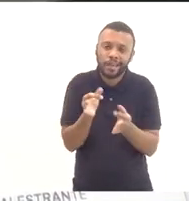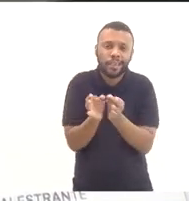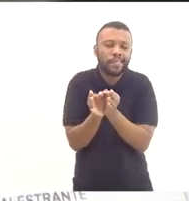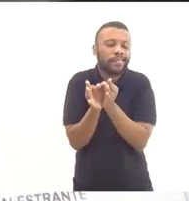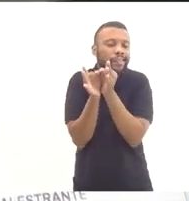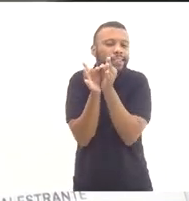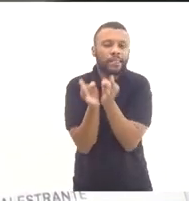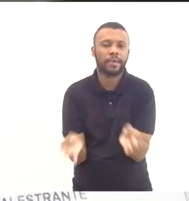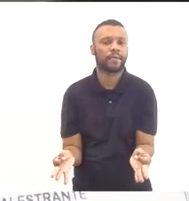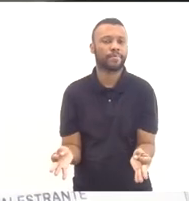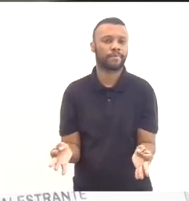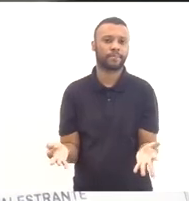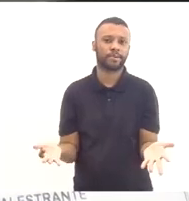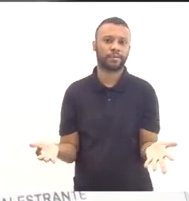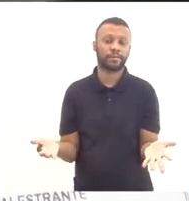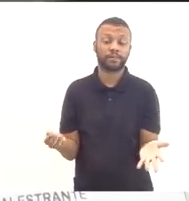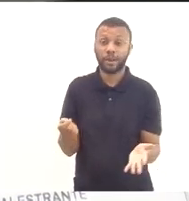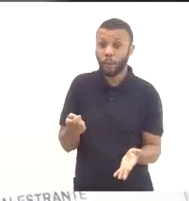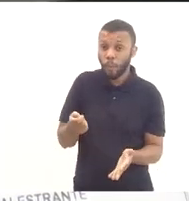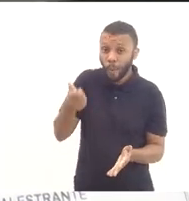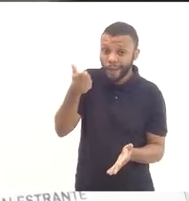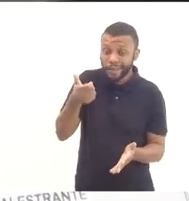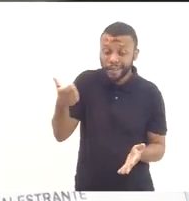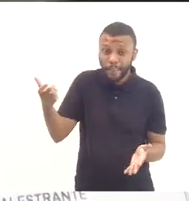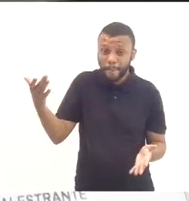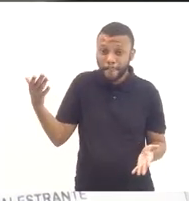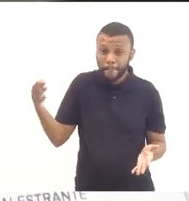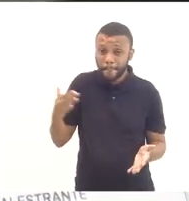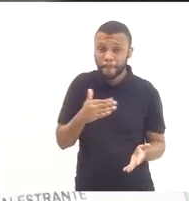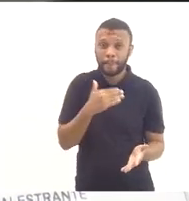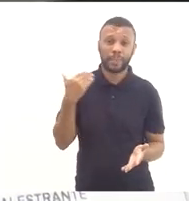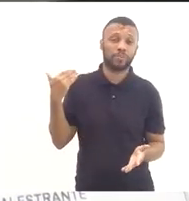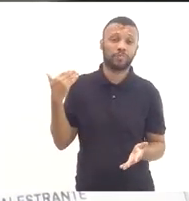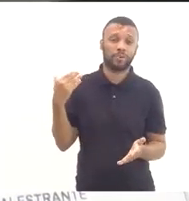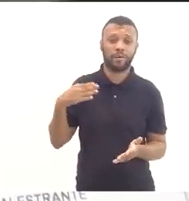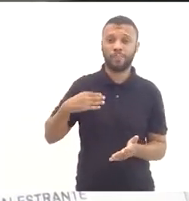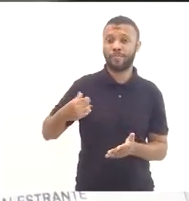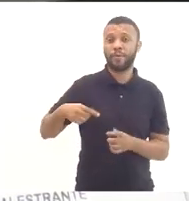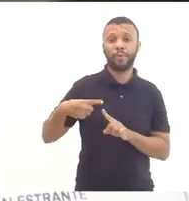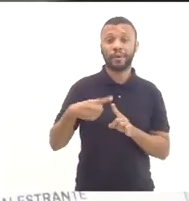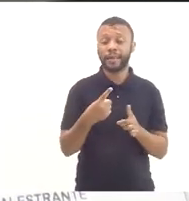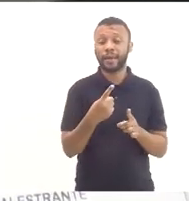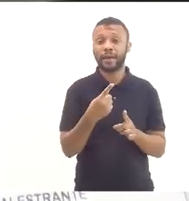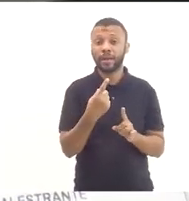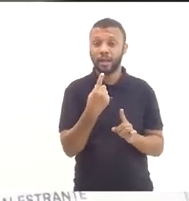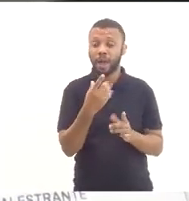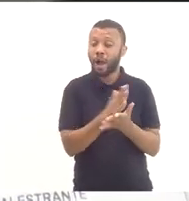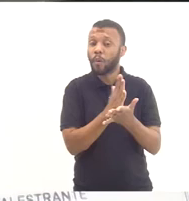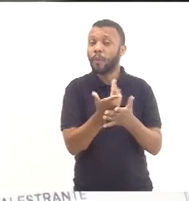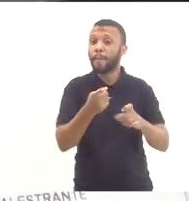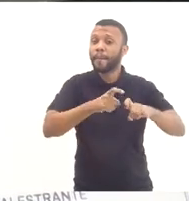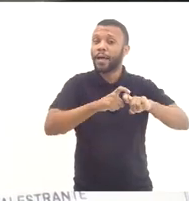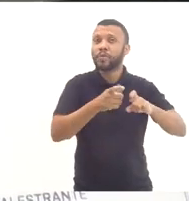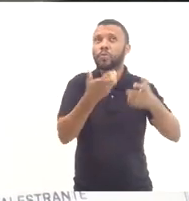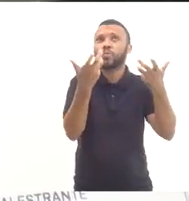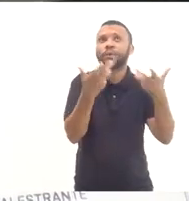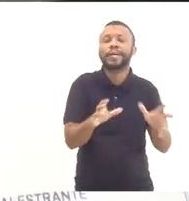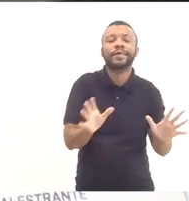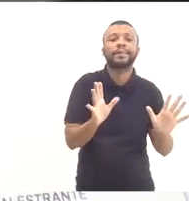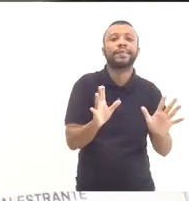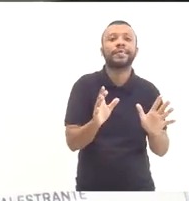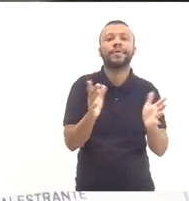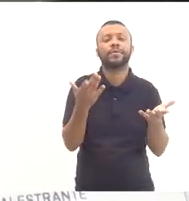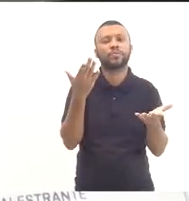simples que quase tirou a vida do meu filho por que alguns médicos se recusaram a escrever um e-mail ou admitir que não